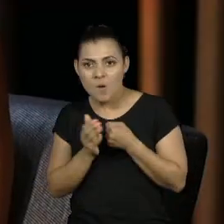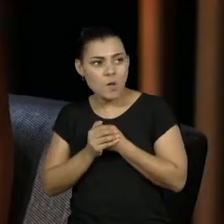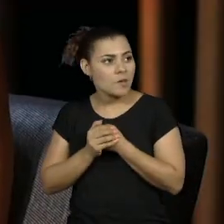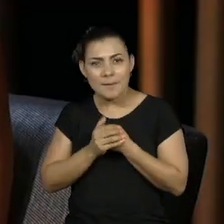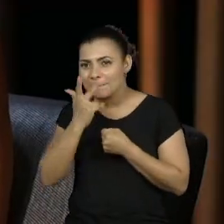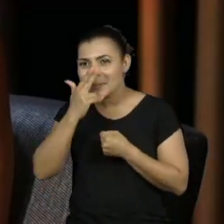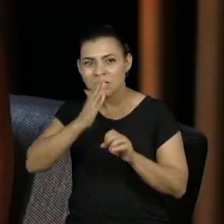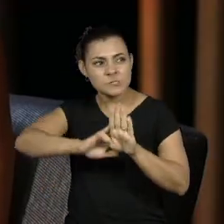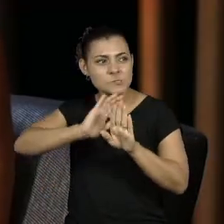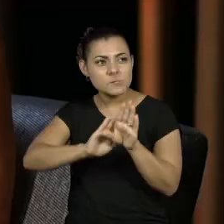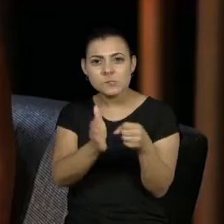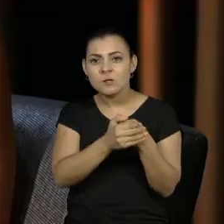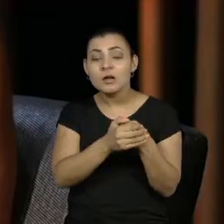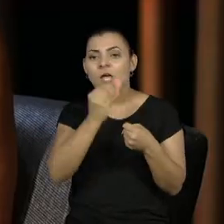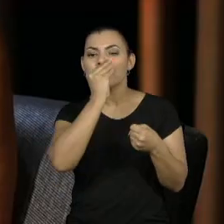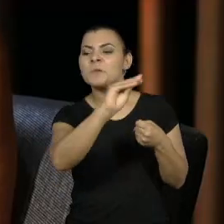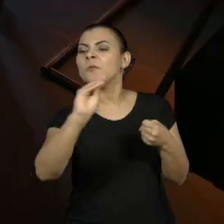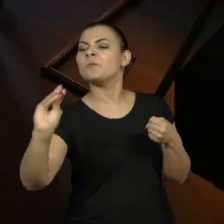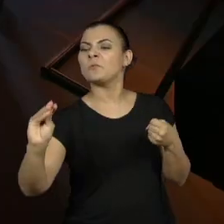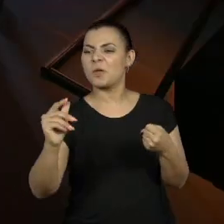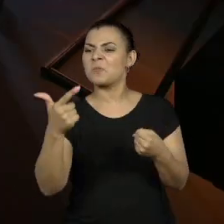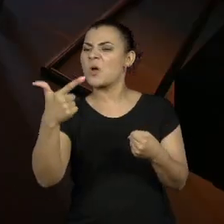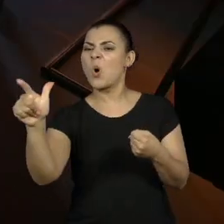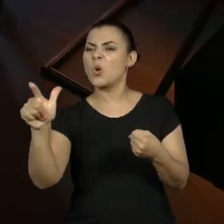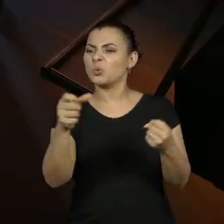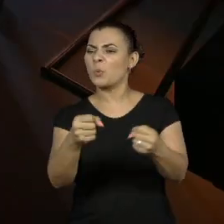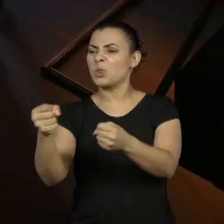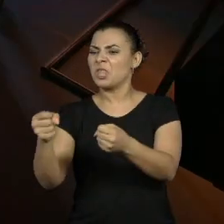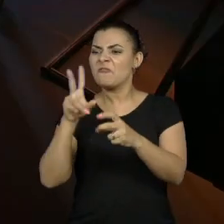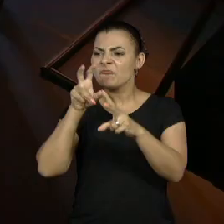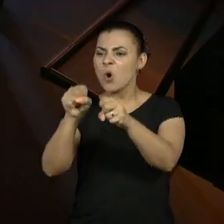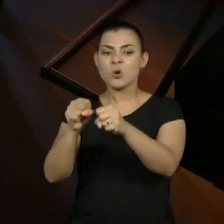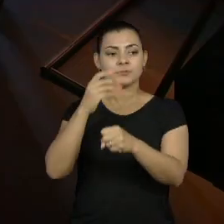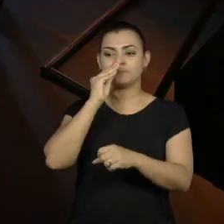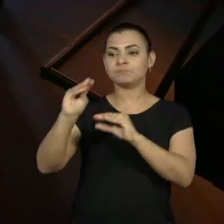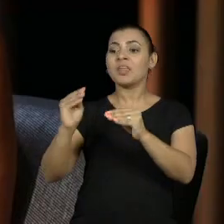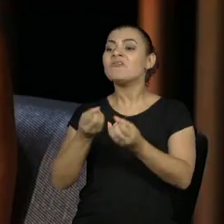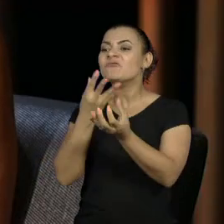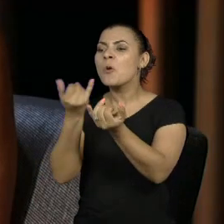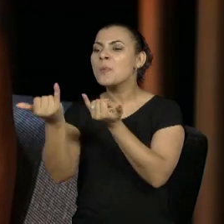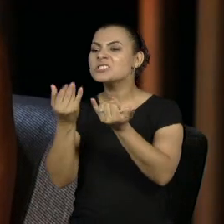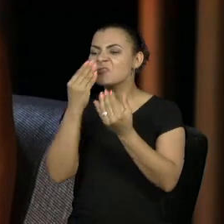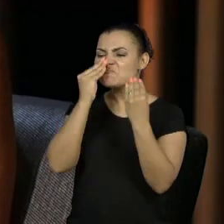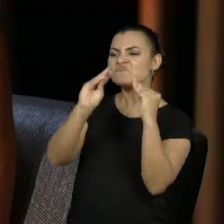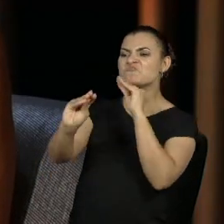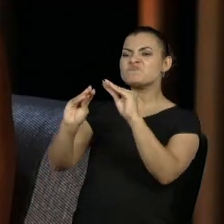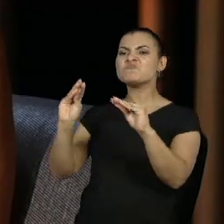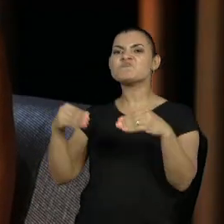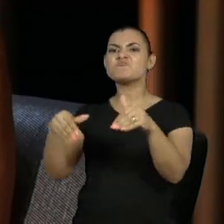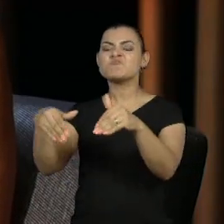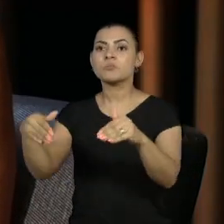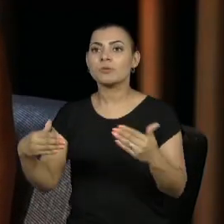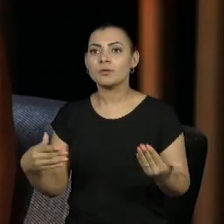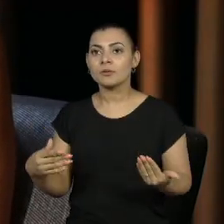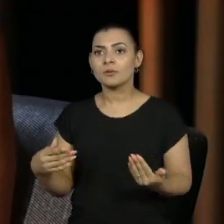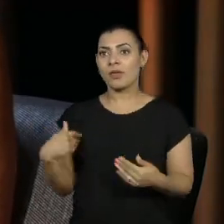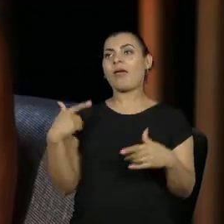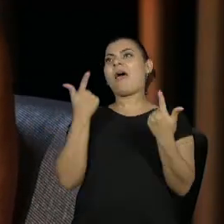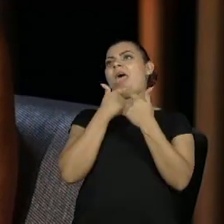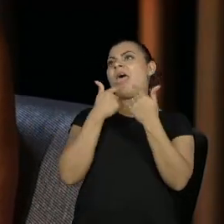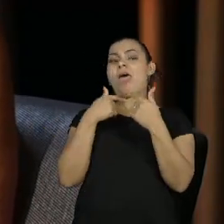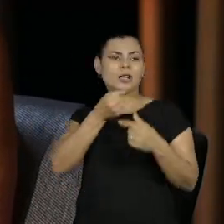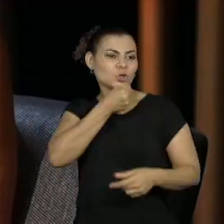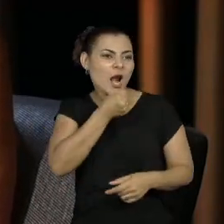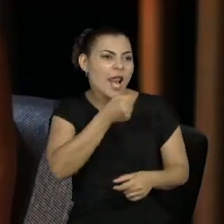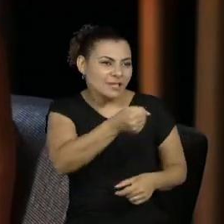porque ele menospreza a informação Arrumei umas prezar informação ele procura tratar com desdém